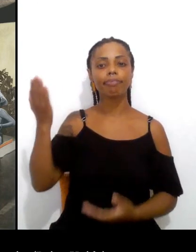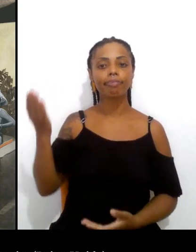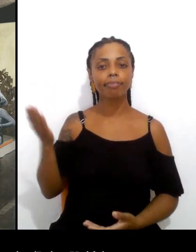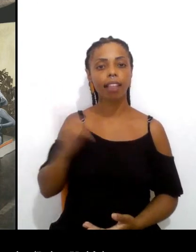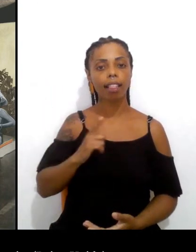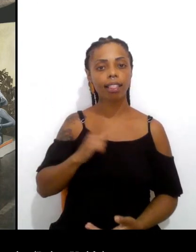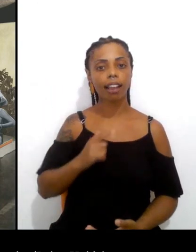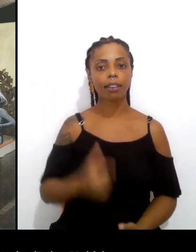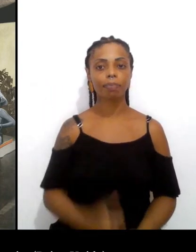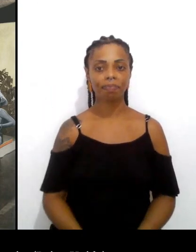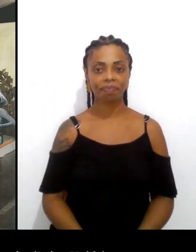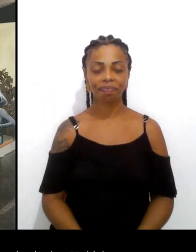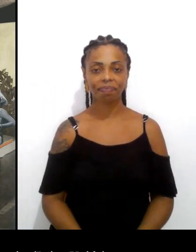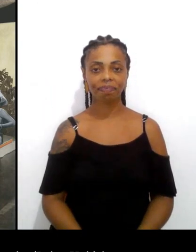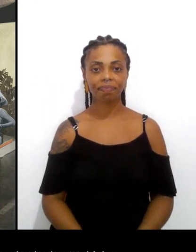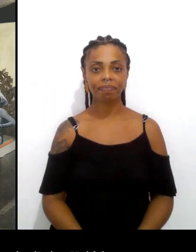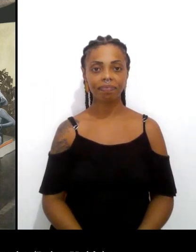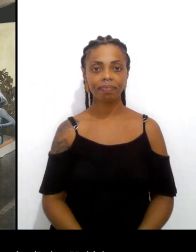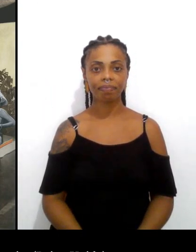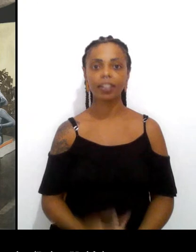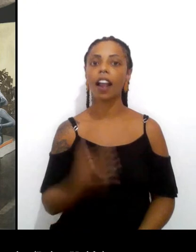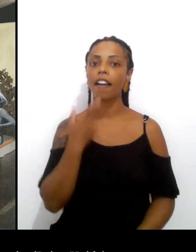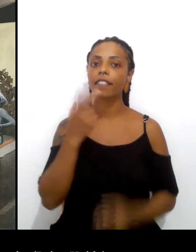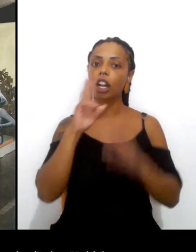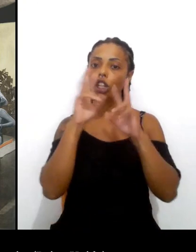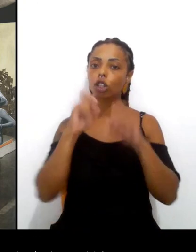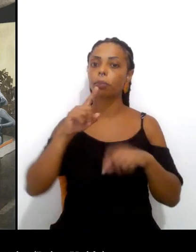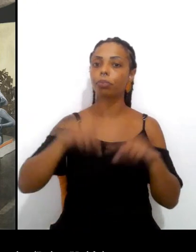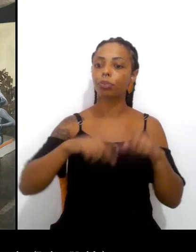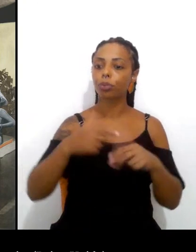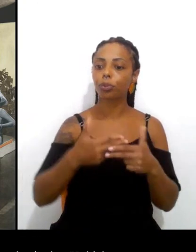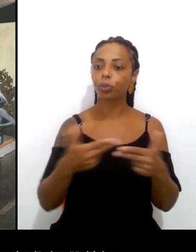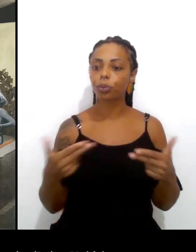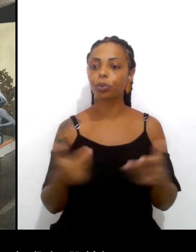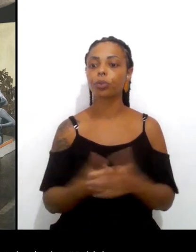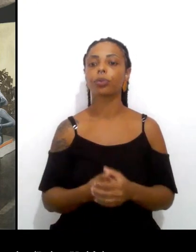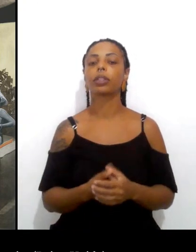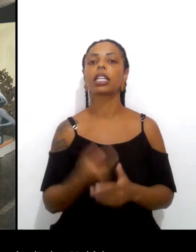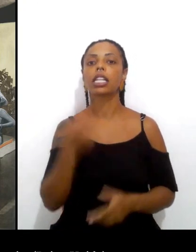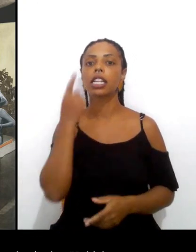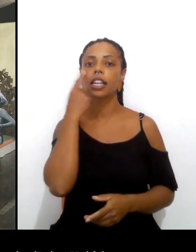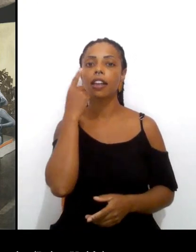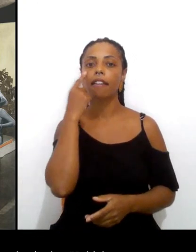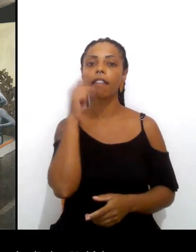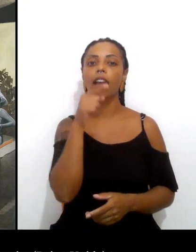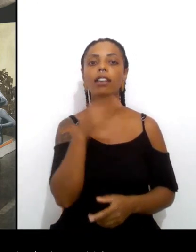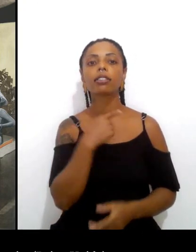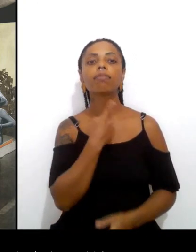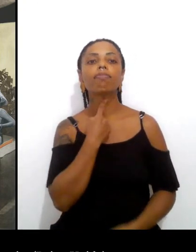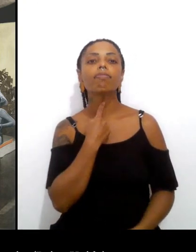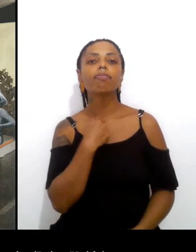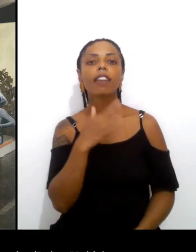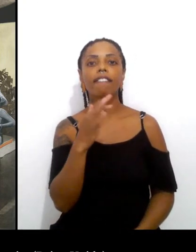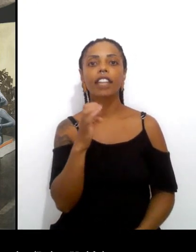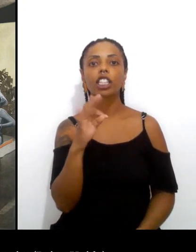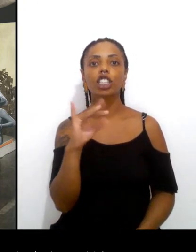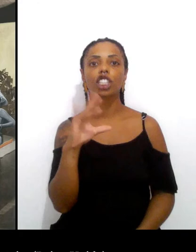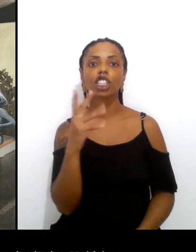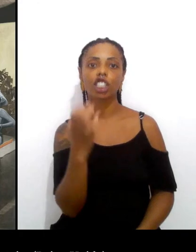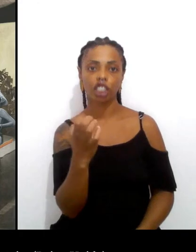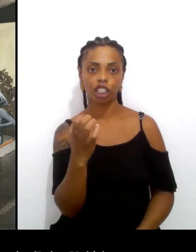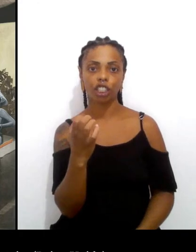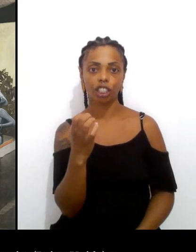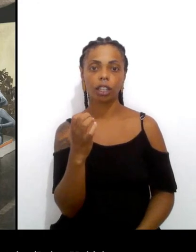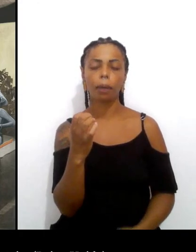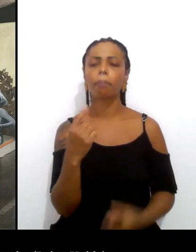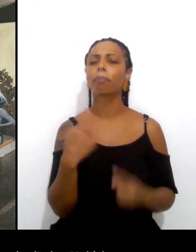e falamos então te incomodities e vemos então esse fetiche do commoditie por que isso